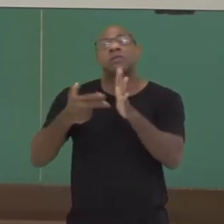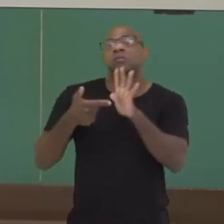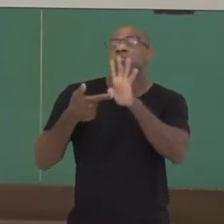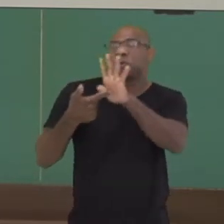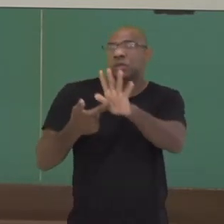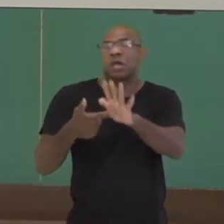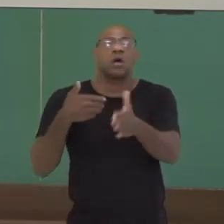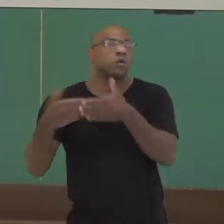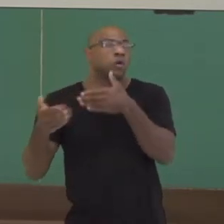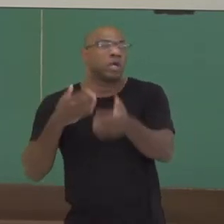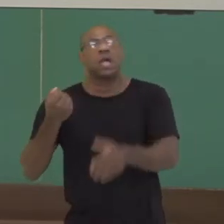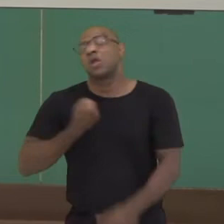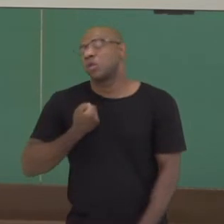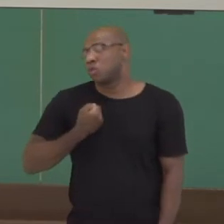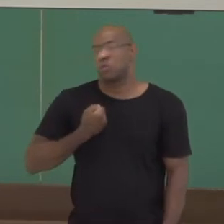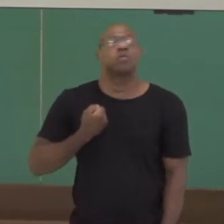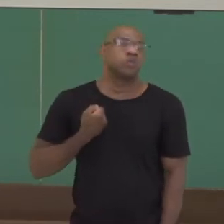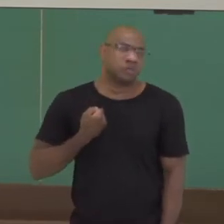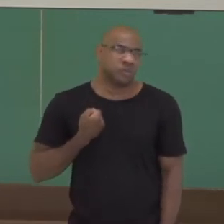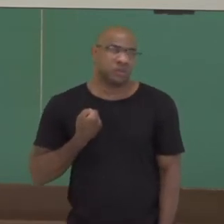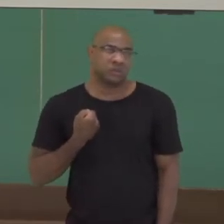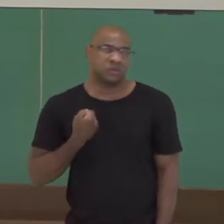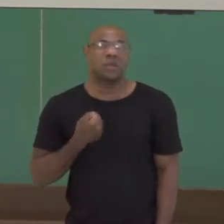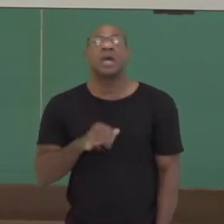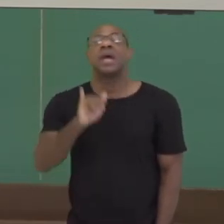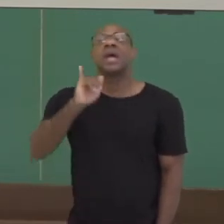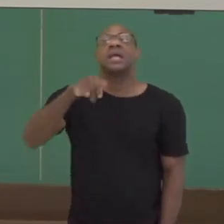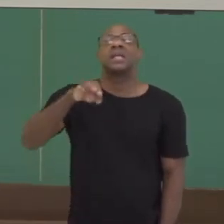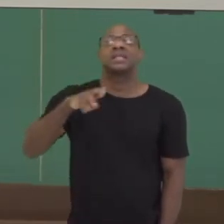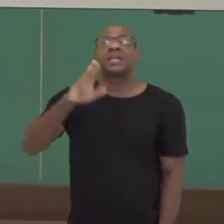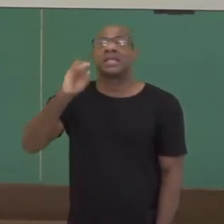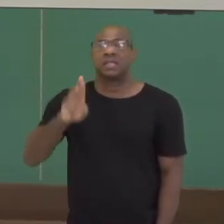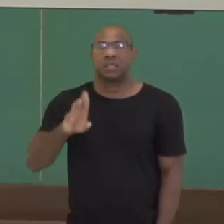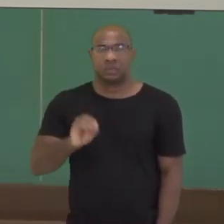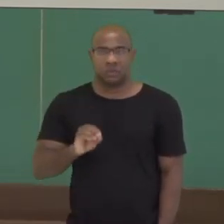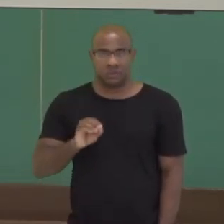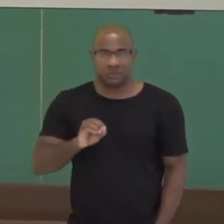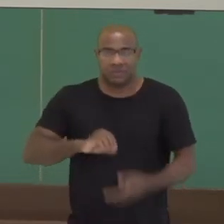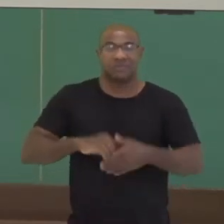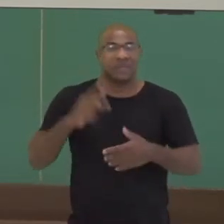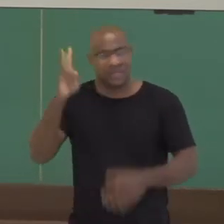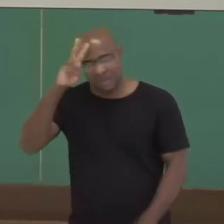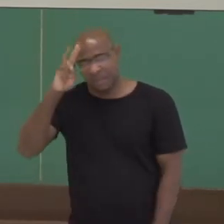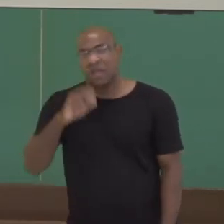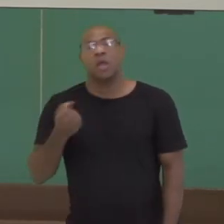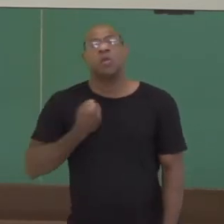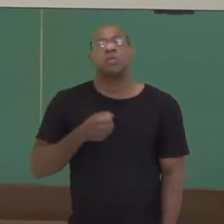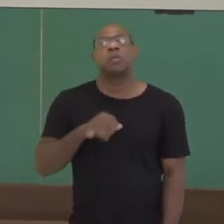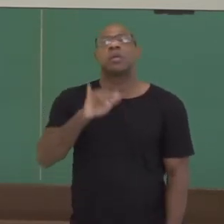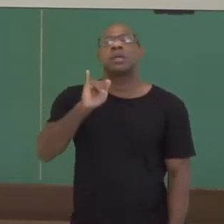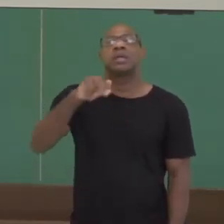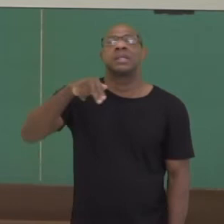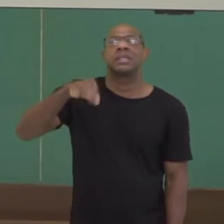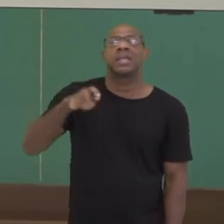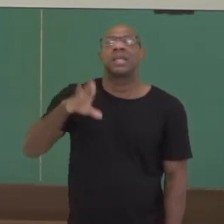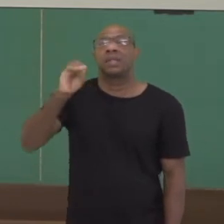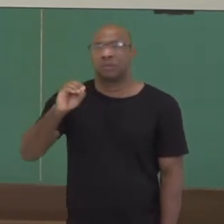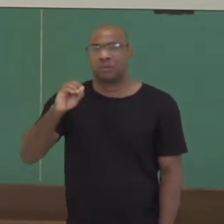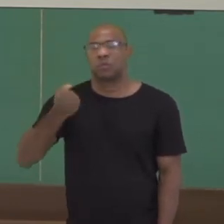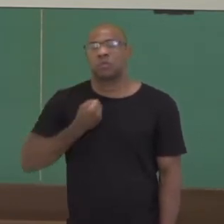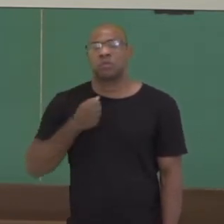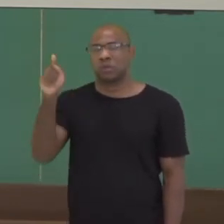representar qualquer número inteiro. Lembra dos números inteiros representados pela letra